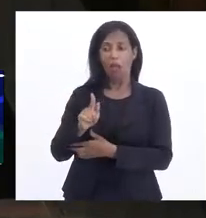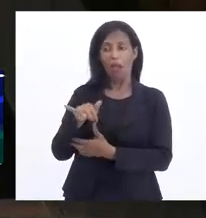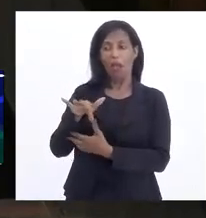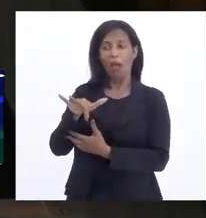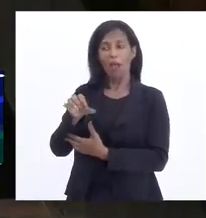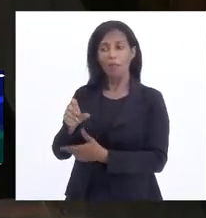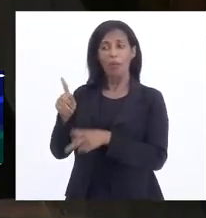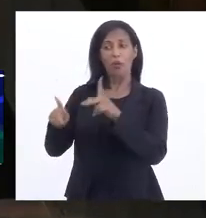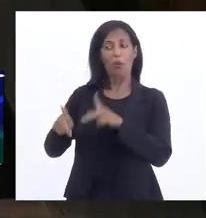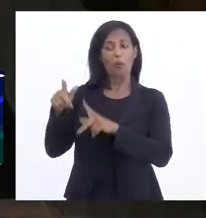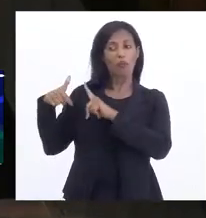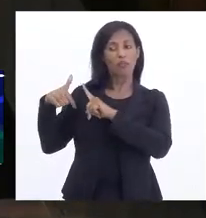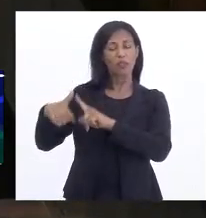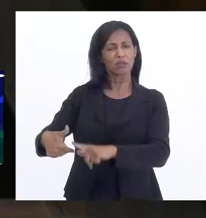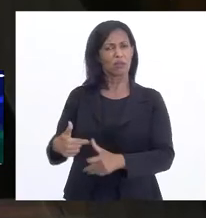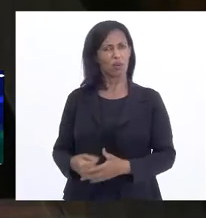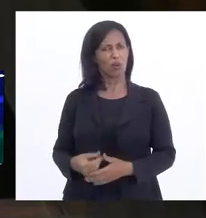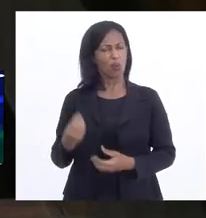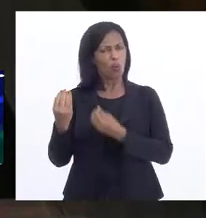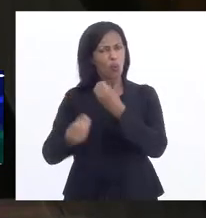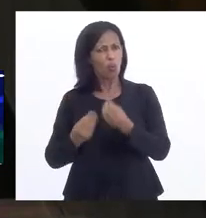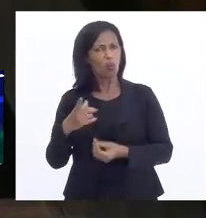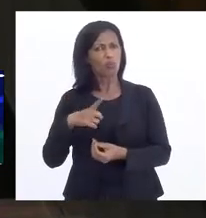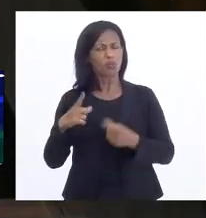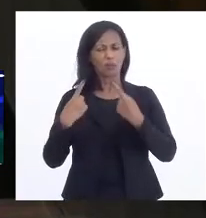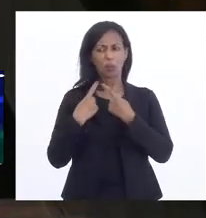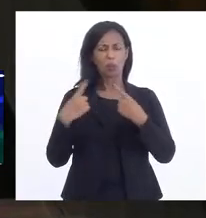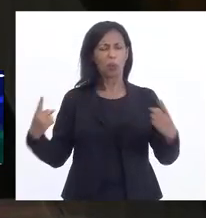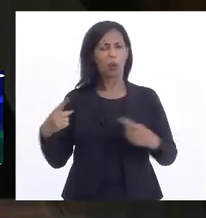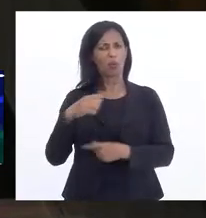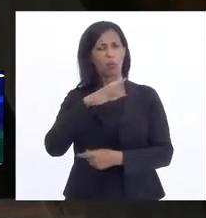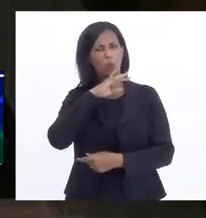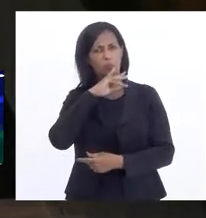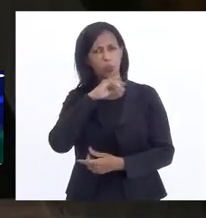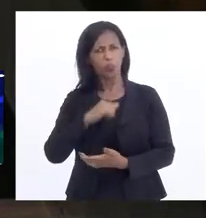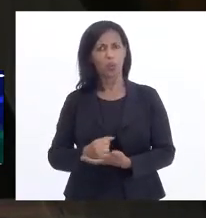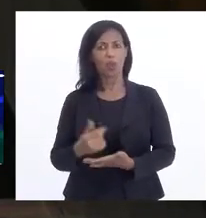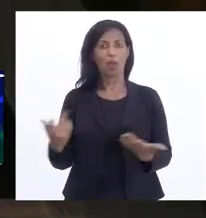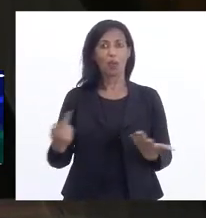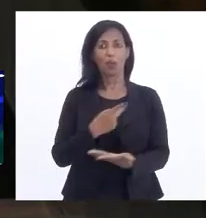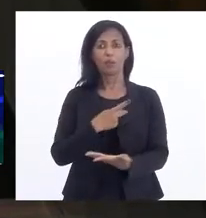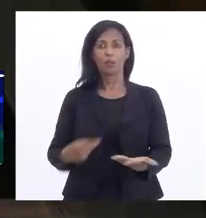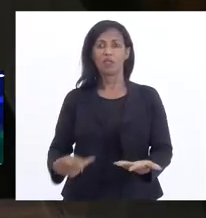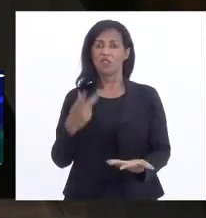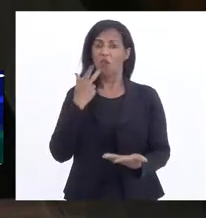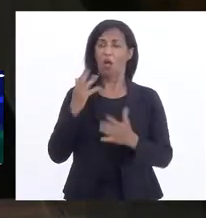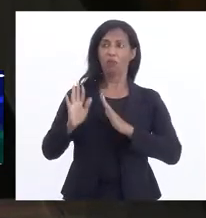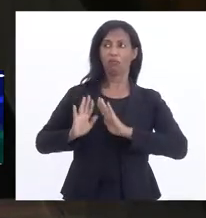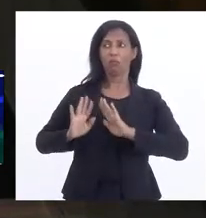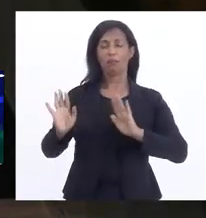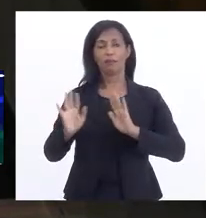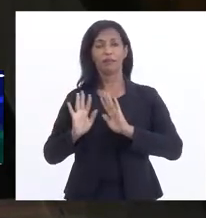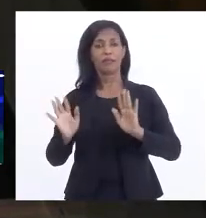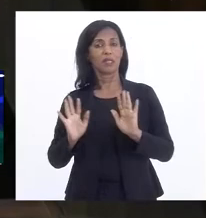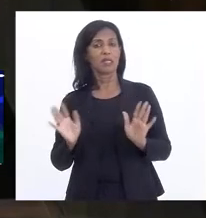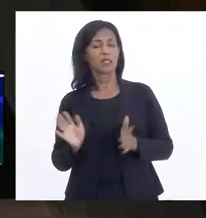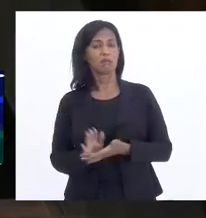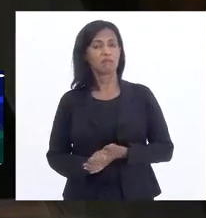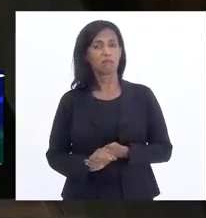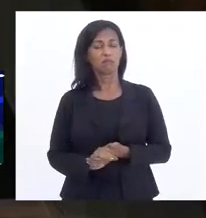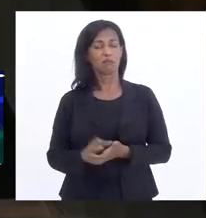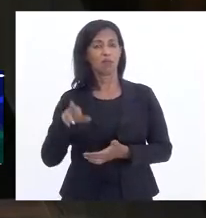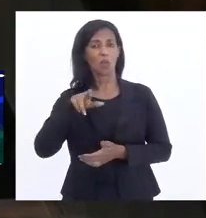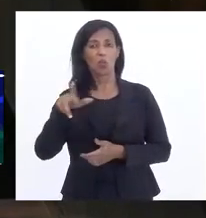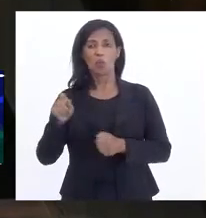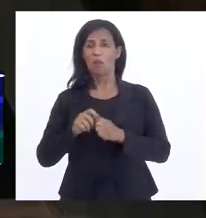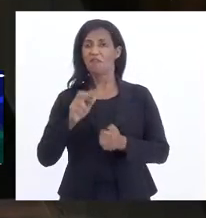pecuaristas como povos tradicionais. Como isso teve muita repercussão negativa, agora o presidente do Conselho disse que não é bem assim, não era